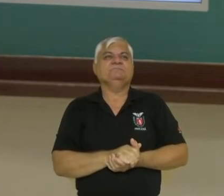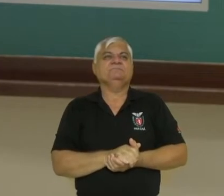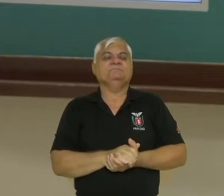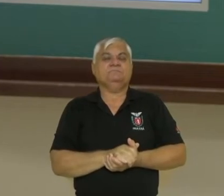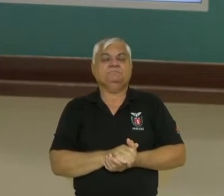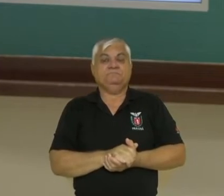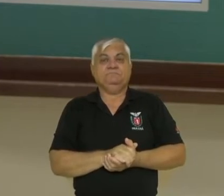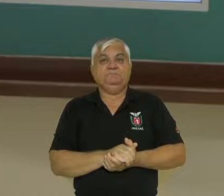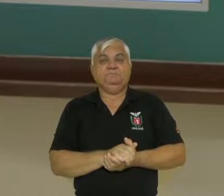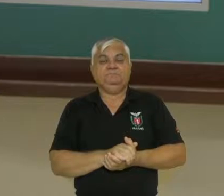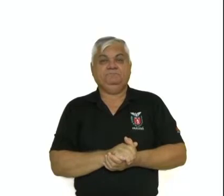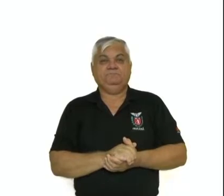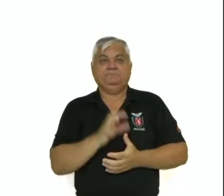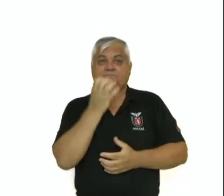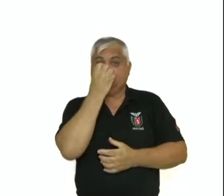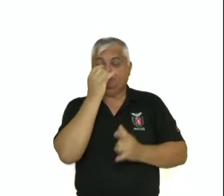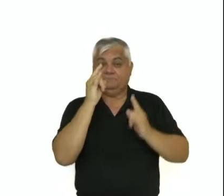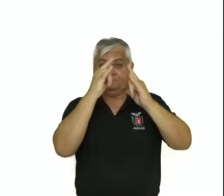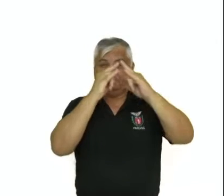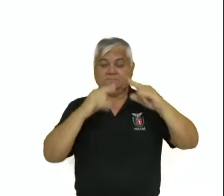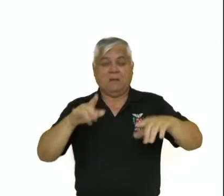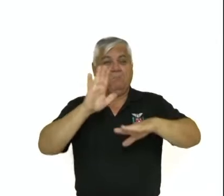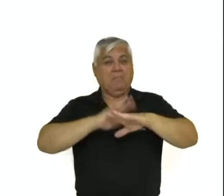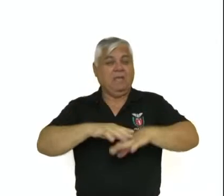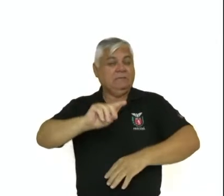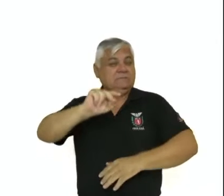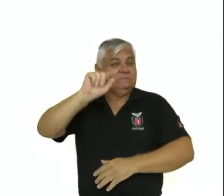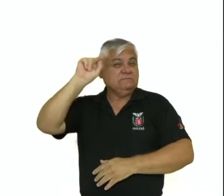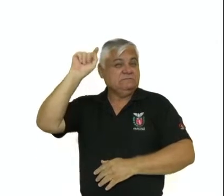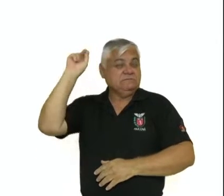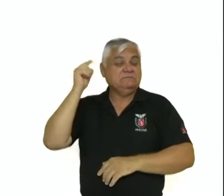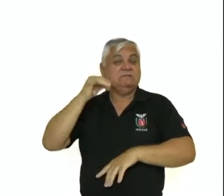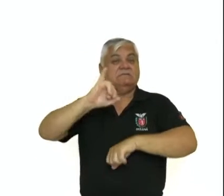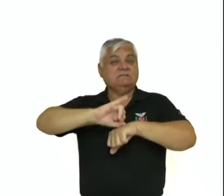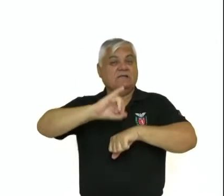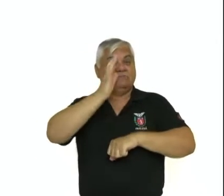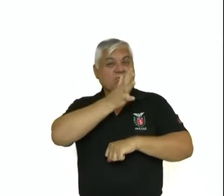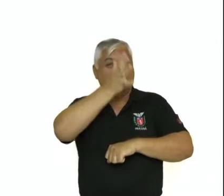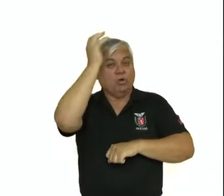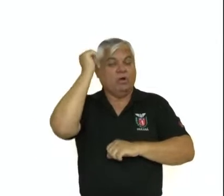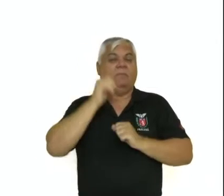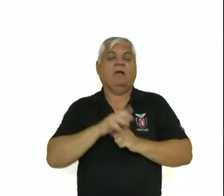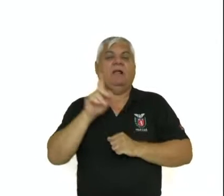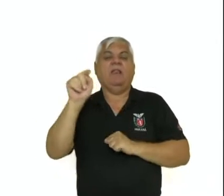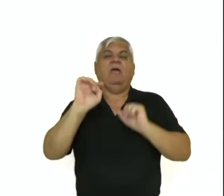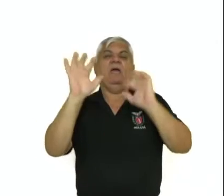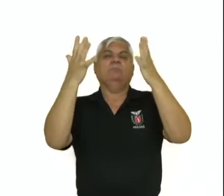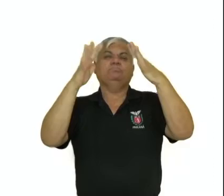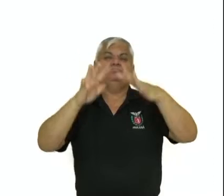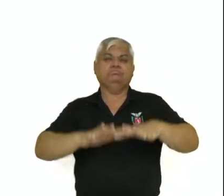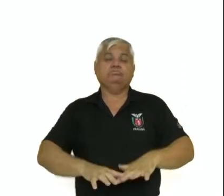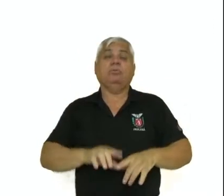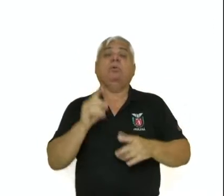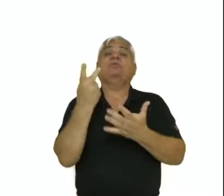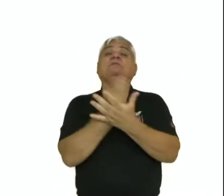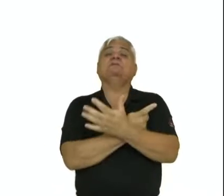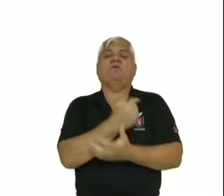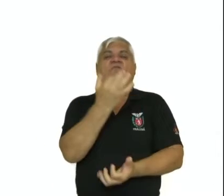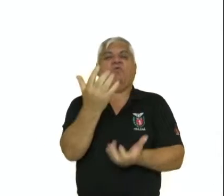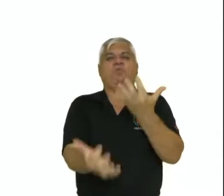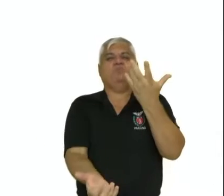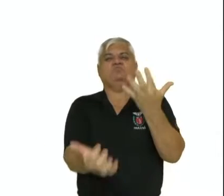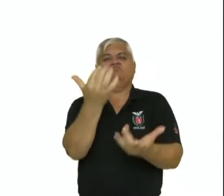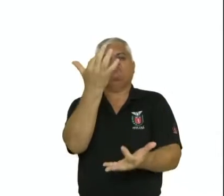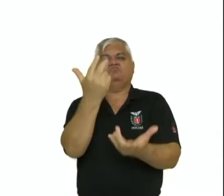Então, o Circo Máximo era o local mais antigo de entretenimento em Roma. Conta a história que foi destruído em um incêndio e só se conhece